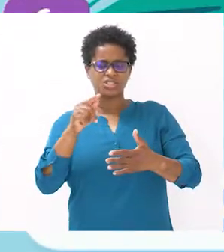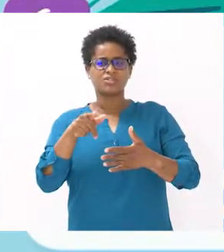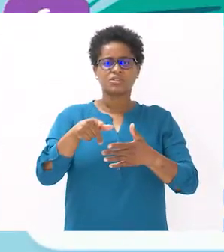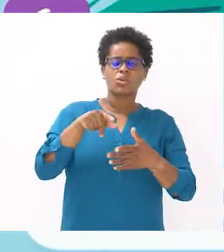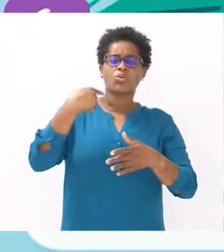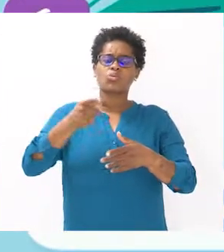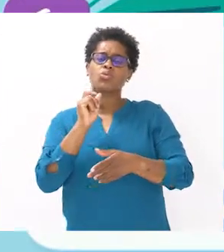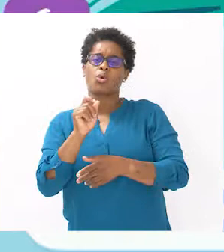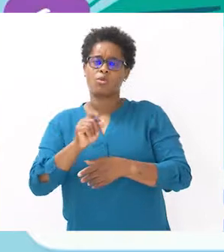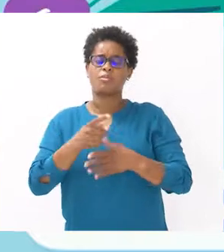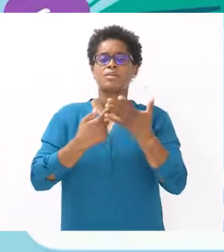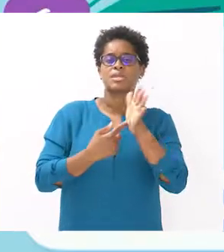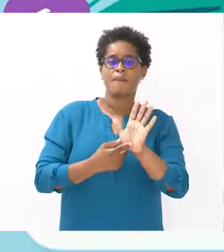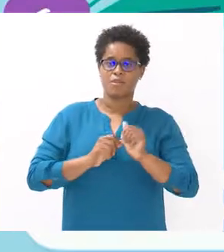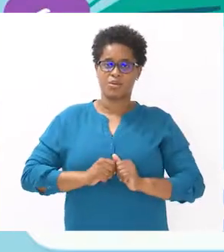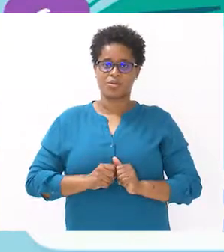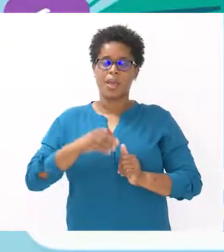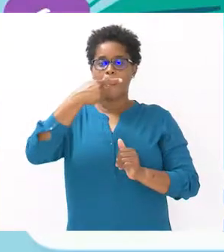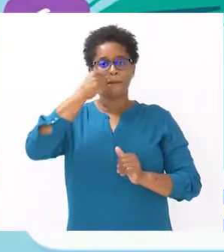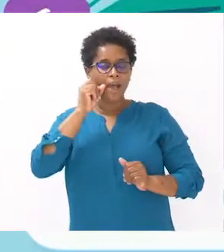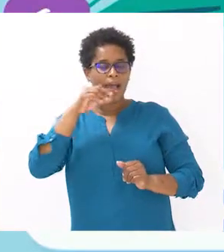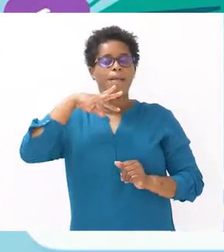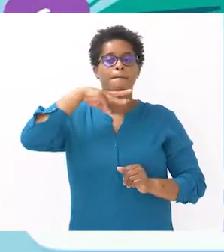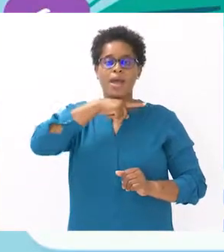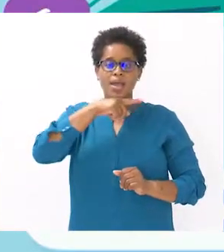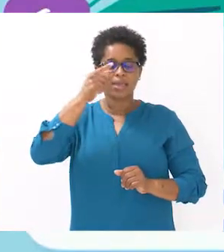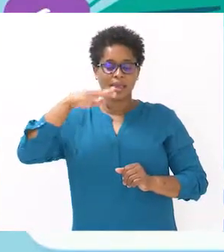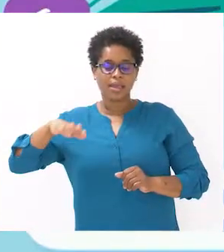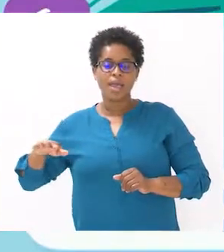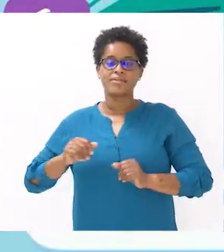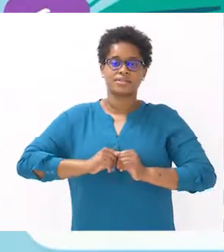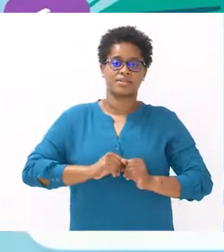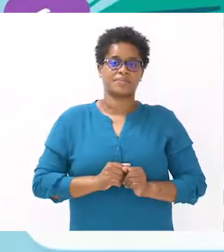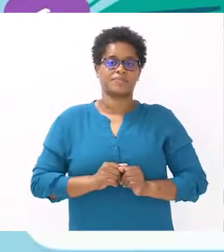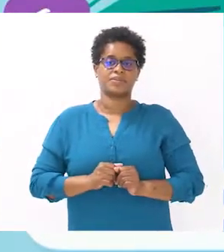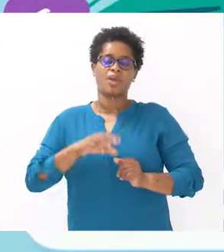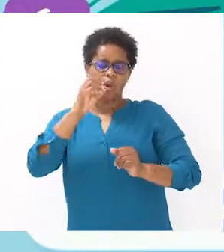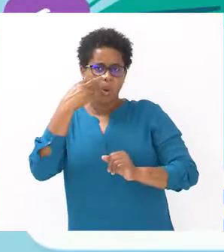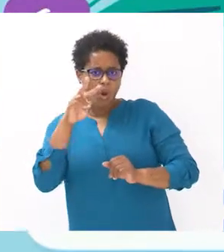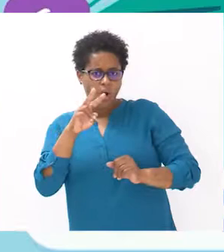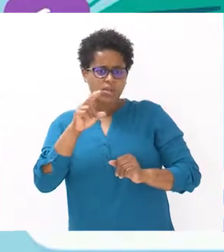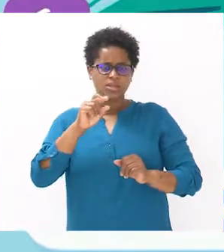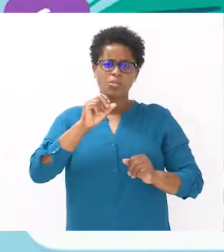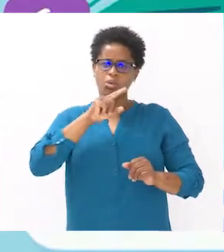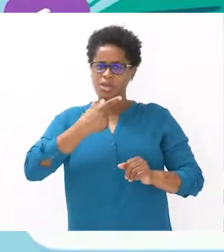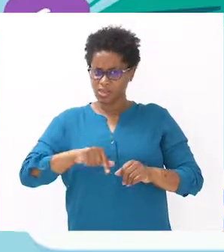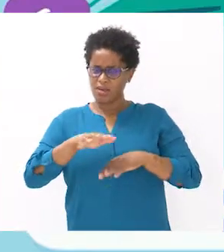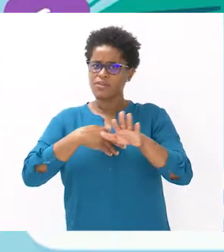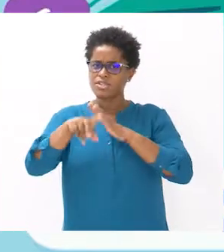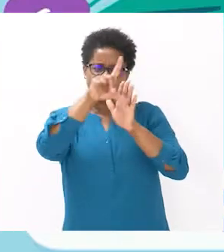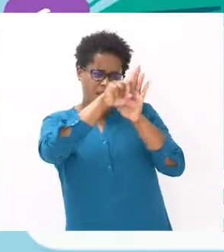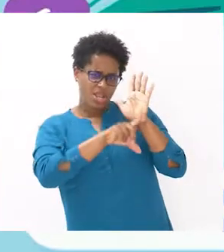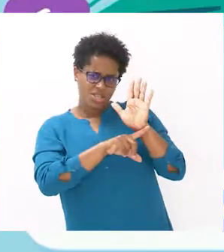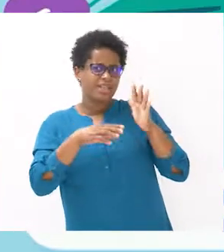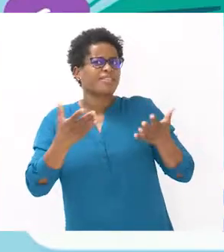outros nomes. Por exemplo, pai, mãe, criança. Olha, podes até fazer umas listas.